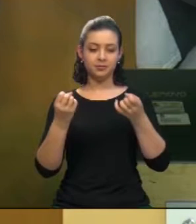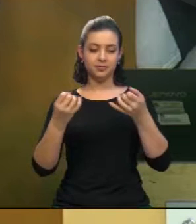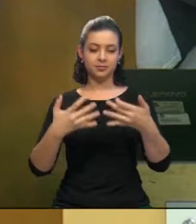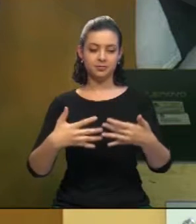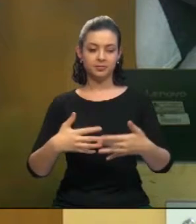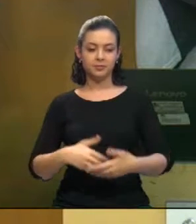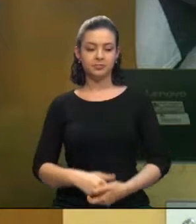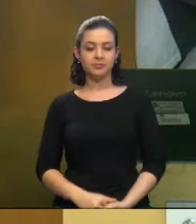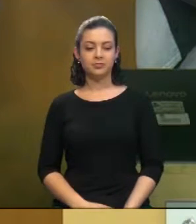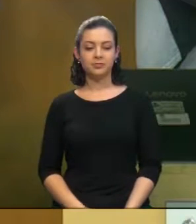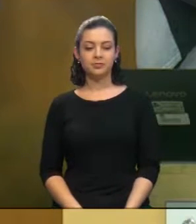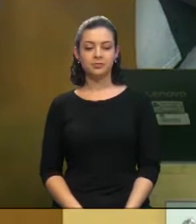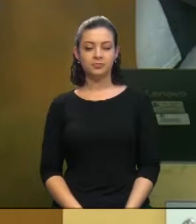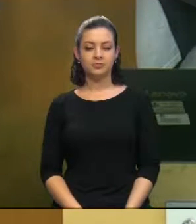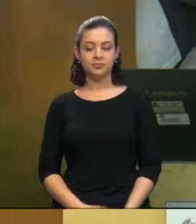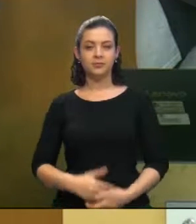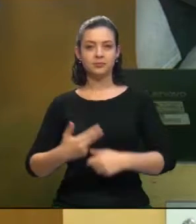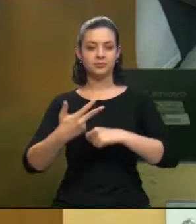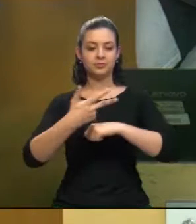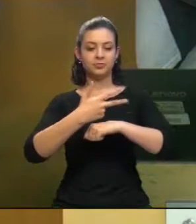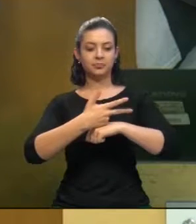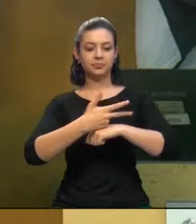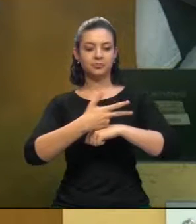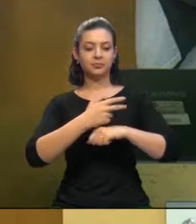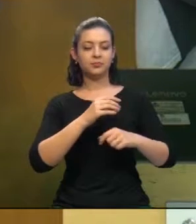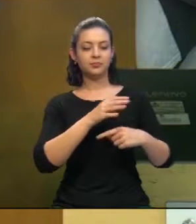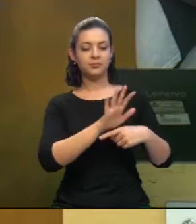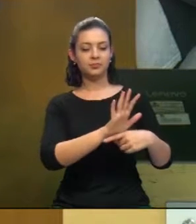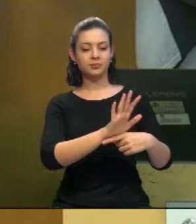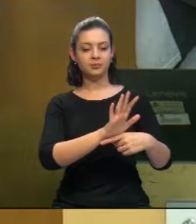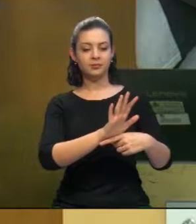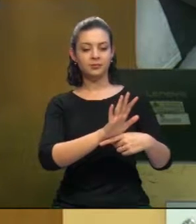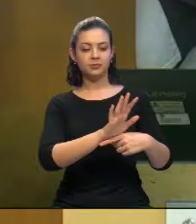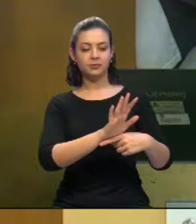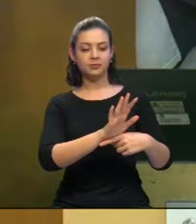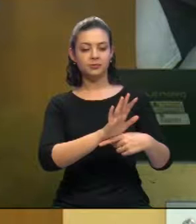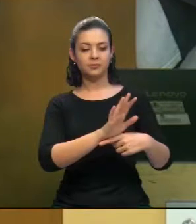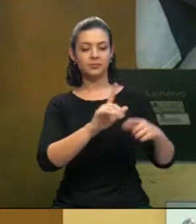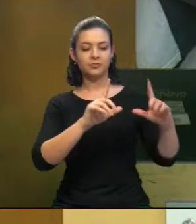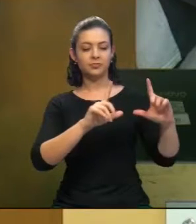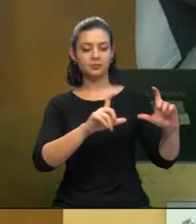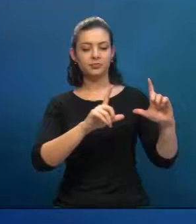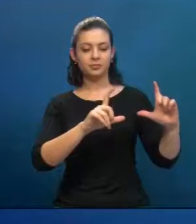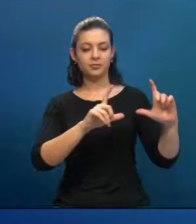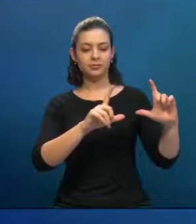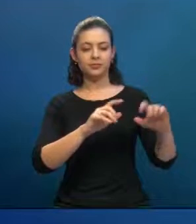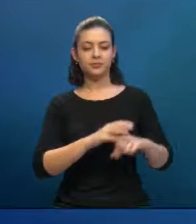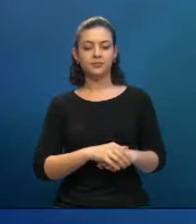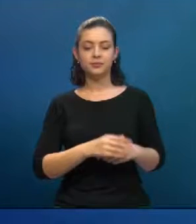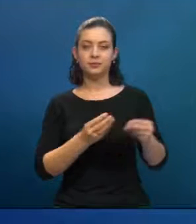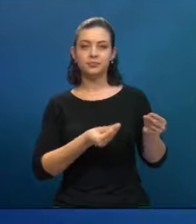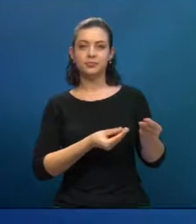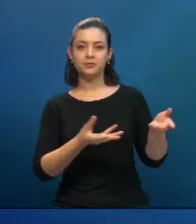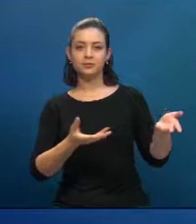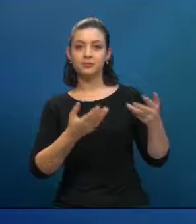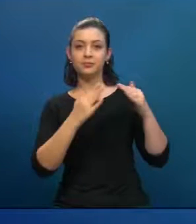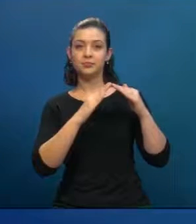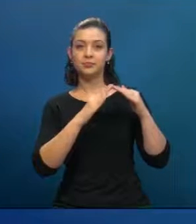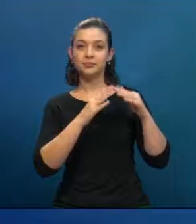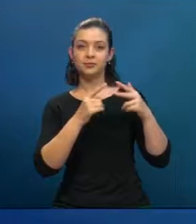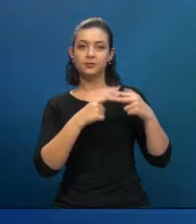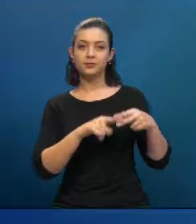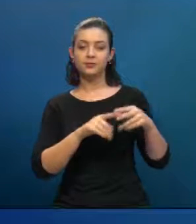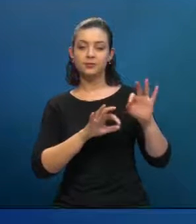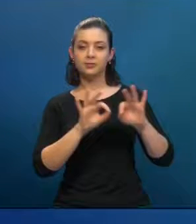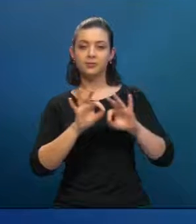e gostaria que a técnica colocasse uma foto também participei da entrega daquela da reforma da casa lar do